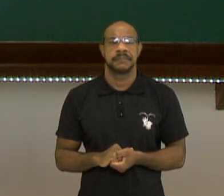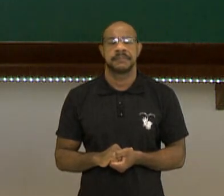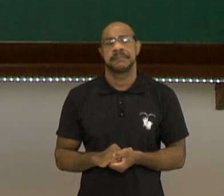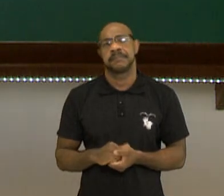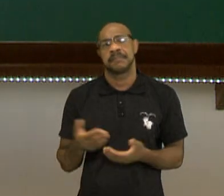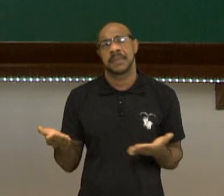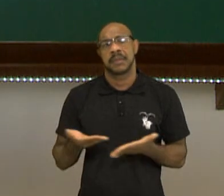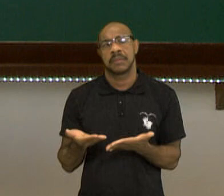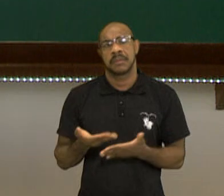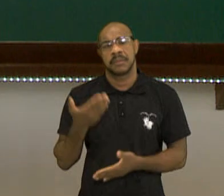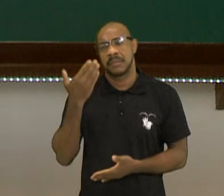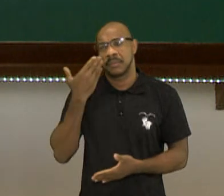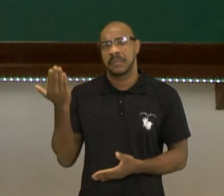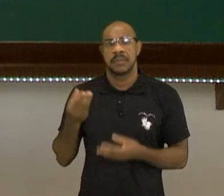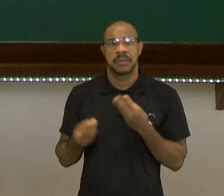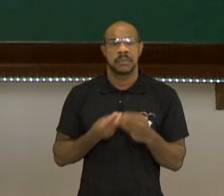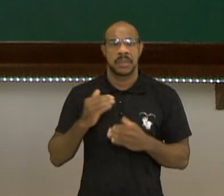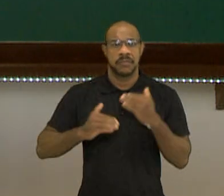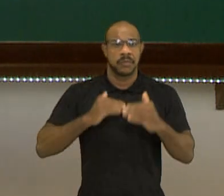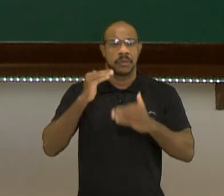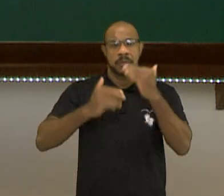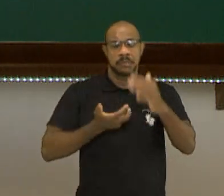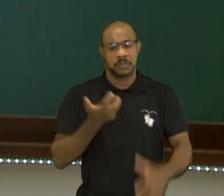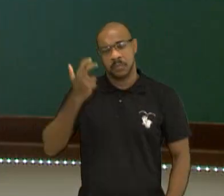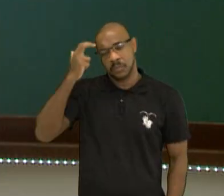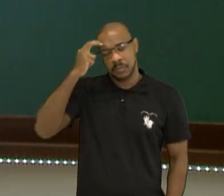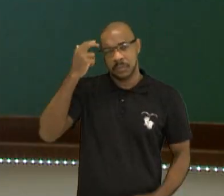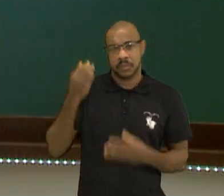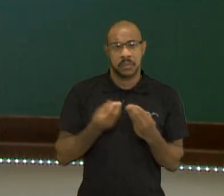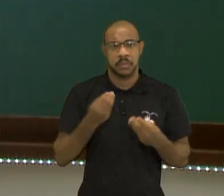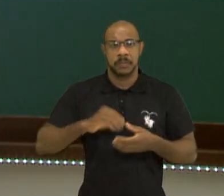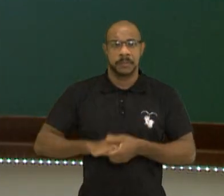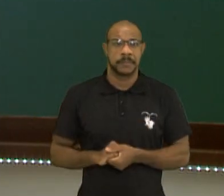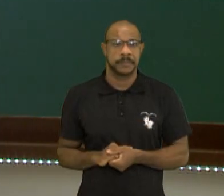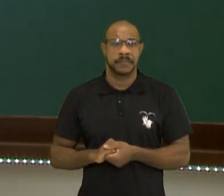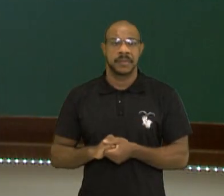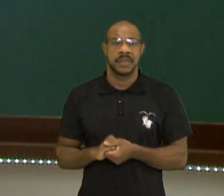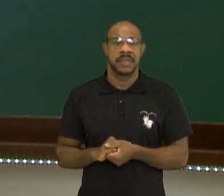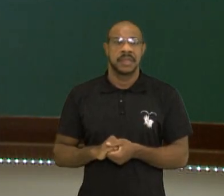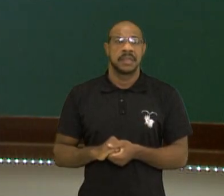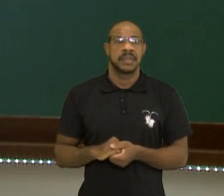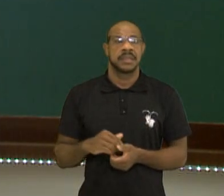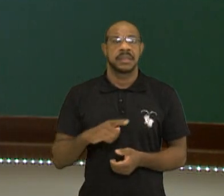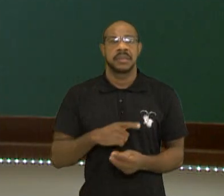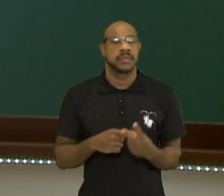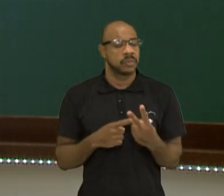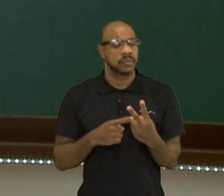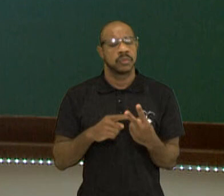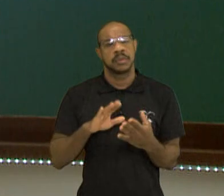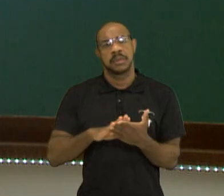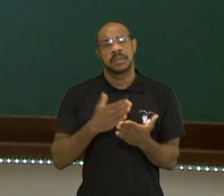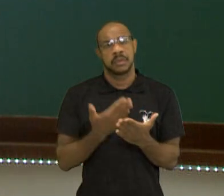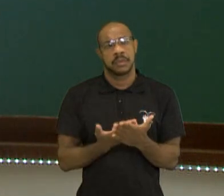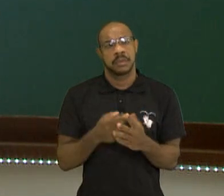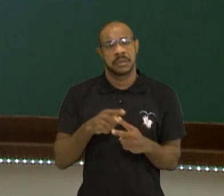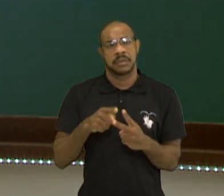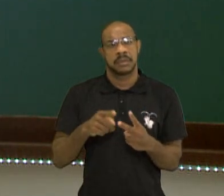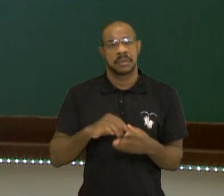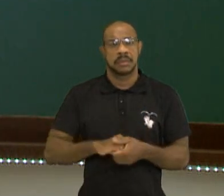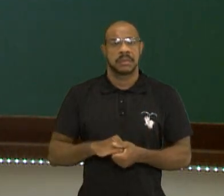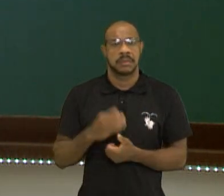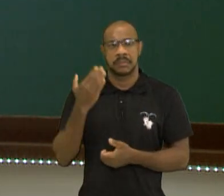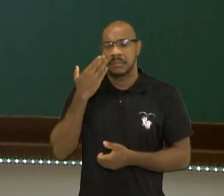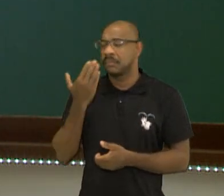Vamos agora falar do evolucionismo cultural. Então, as duas grandes escolas, digamos assim, né? Uma pré-científica, a outra científica,